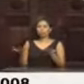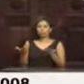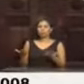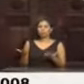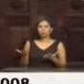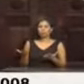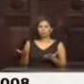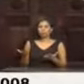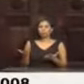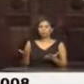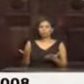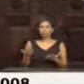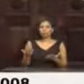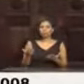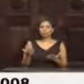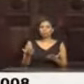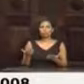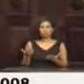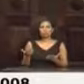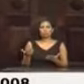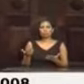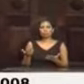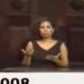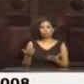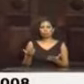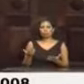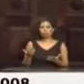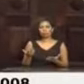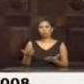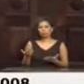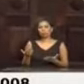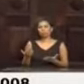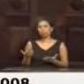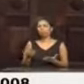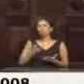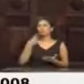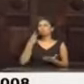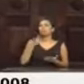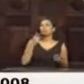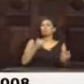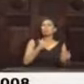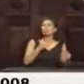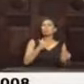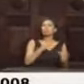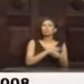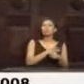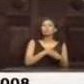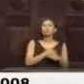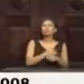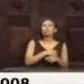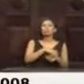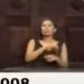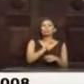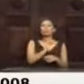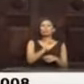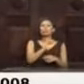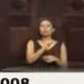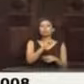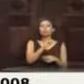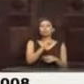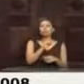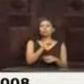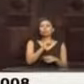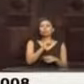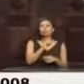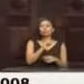a situação que se encontra a cidade de Cabo Frio em virtude do abandono de Maria Joaquina, que